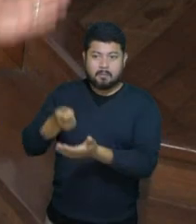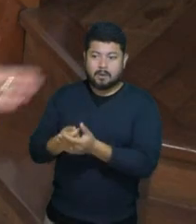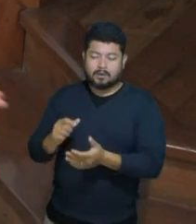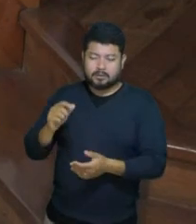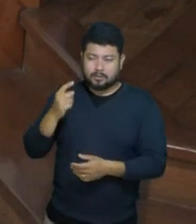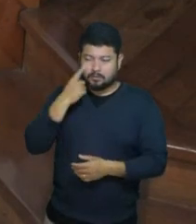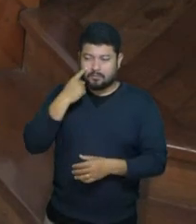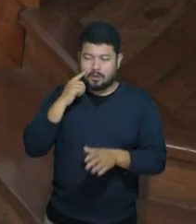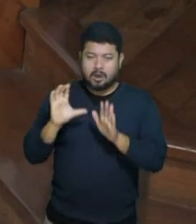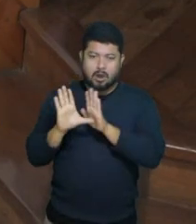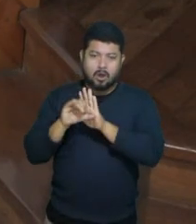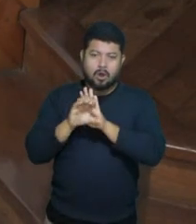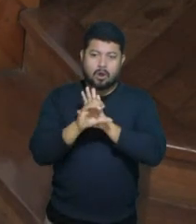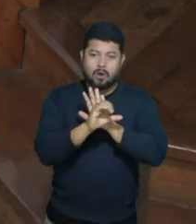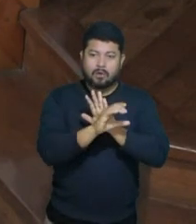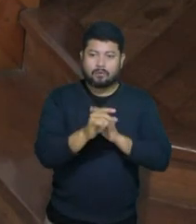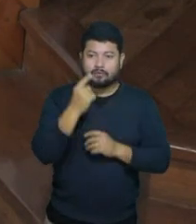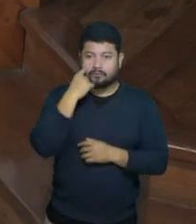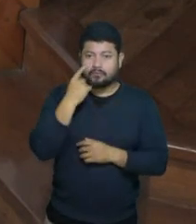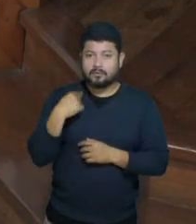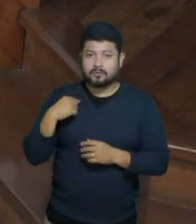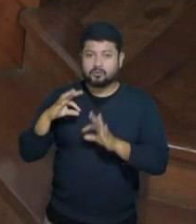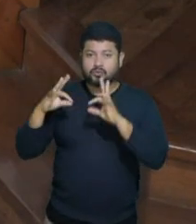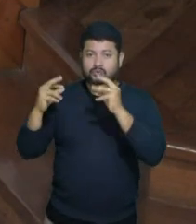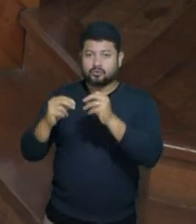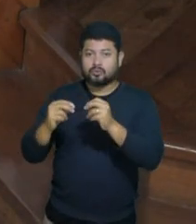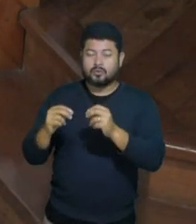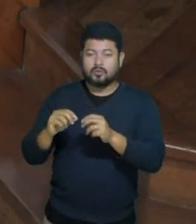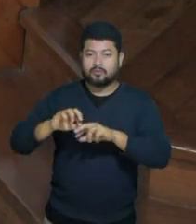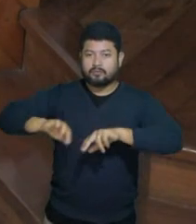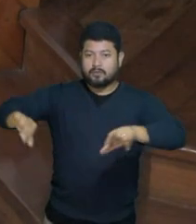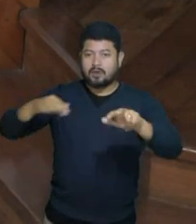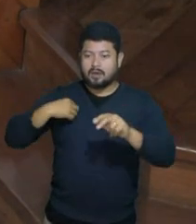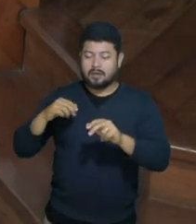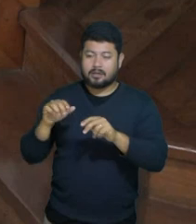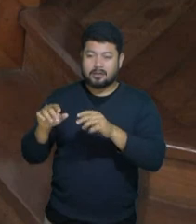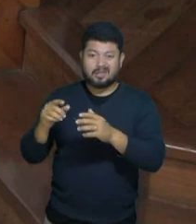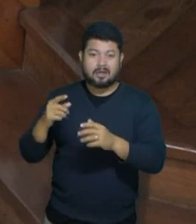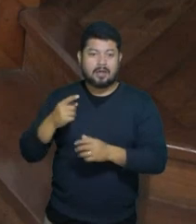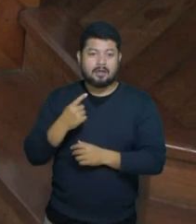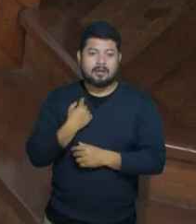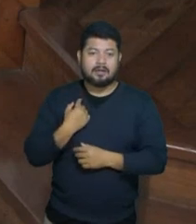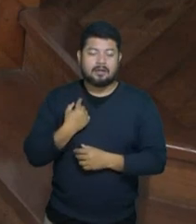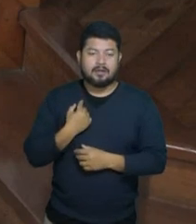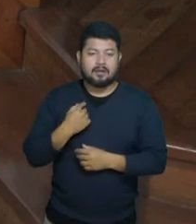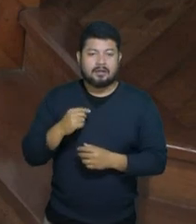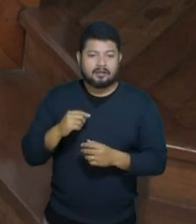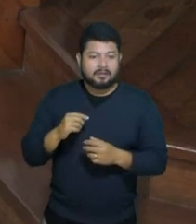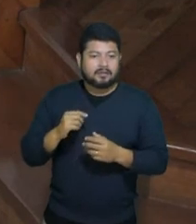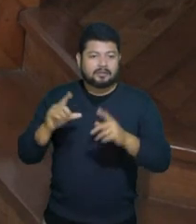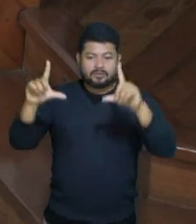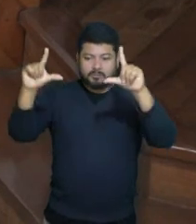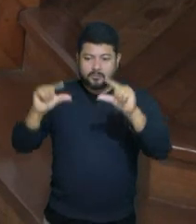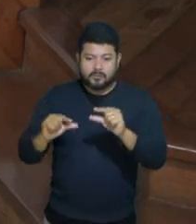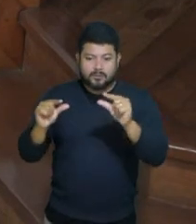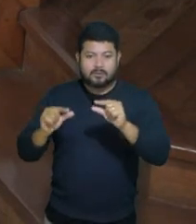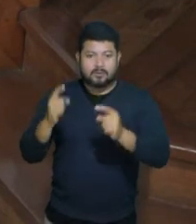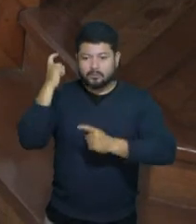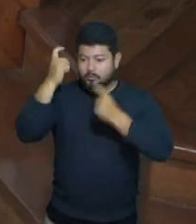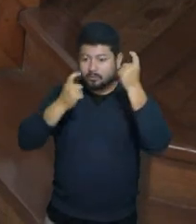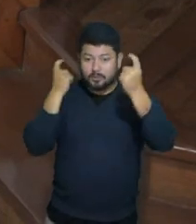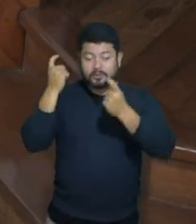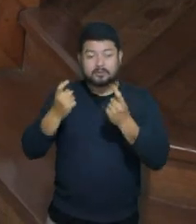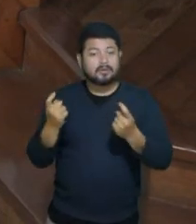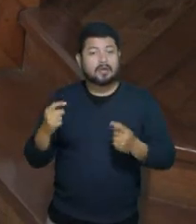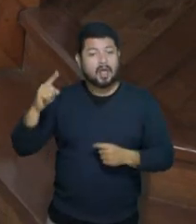Google, vem tudo pago, vem coisas negacionistas, entende? Então, isso é muito difícil. Então, a gente tem